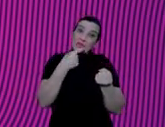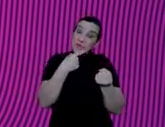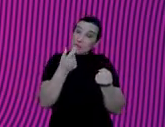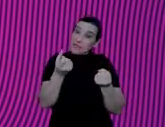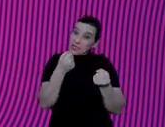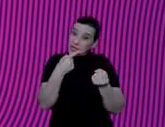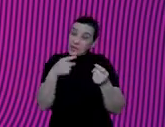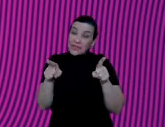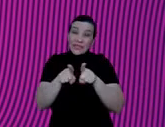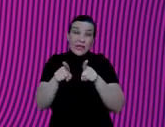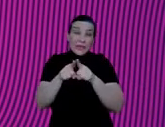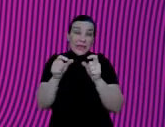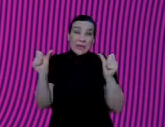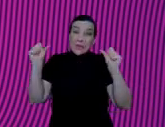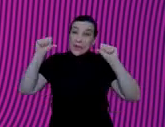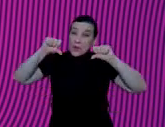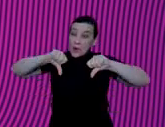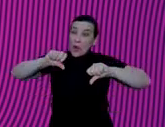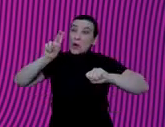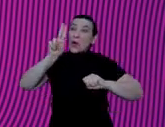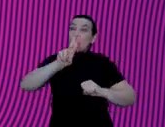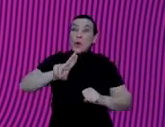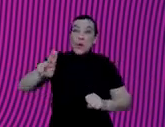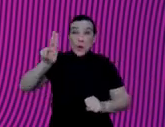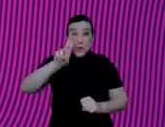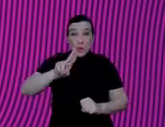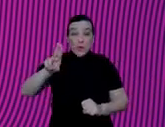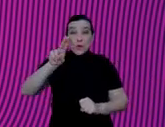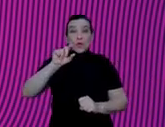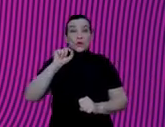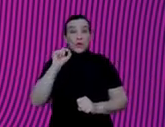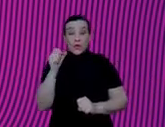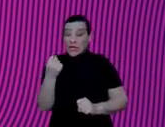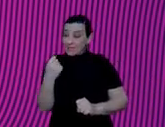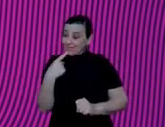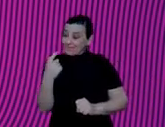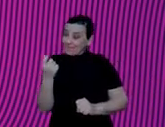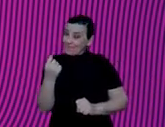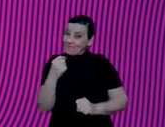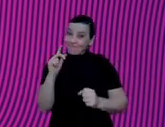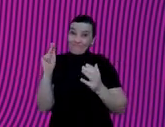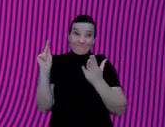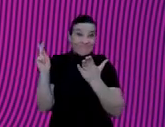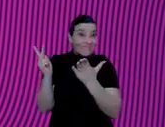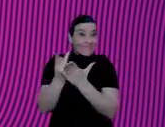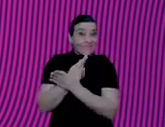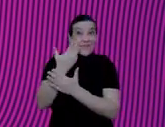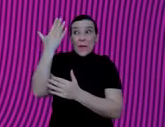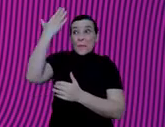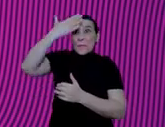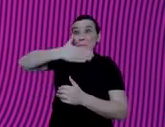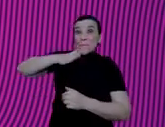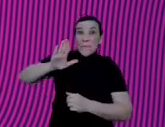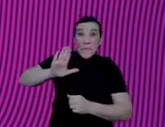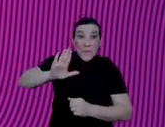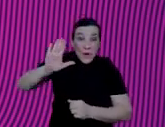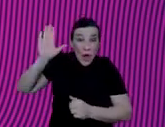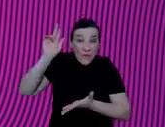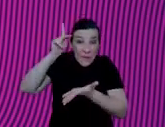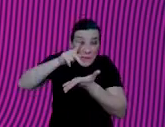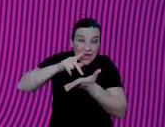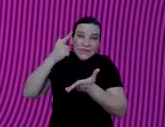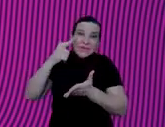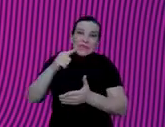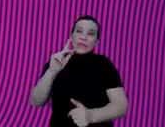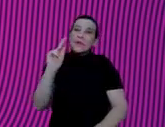uso de substâncias ilícitas, sem uso, né, quer dizer, sem validade farmacológica, como a heroína, por exemplo, né, ou a morfina